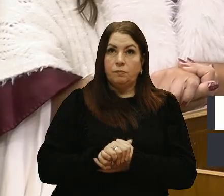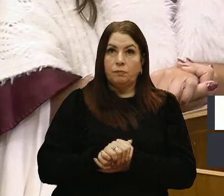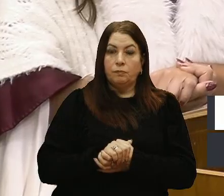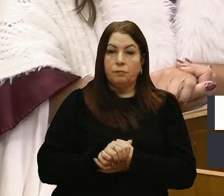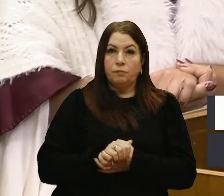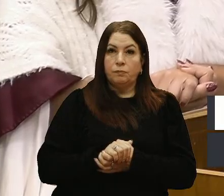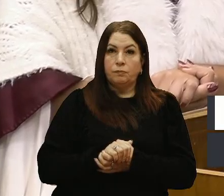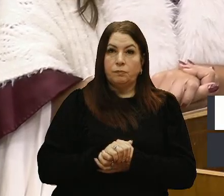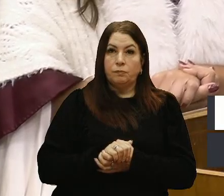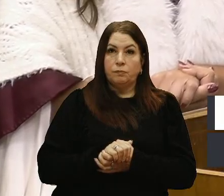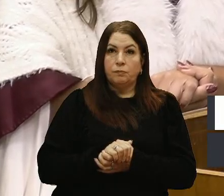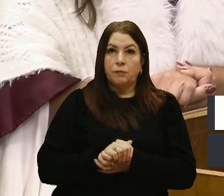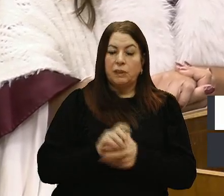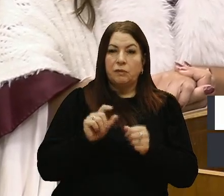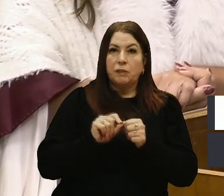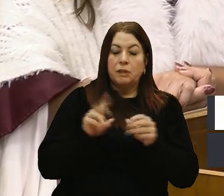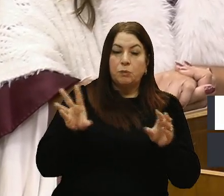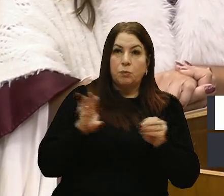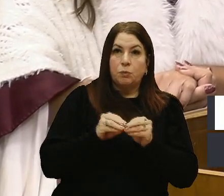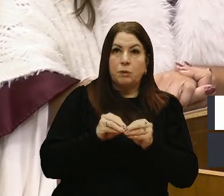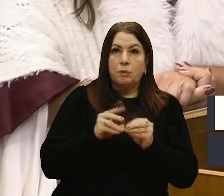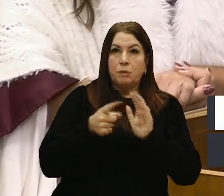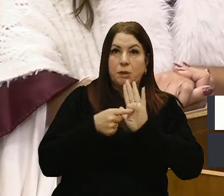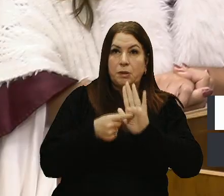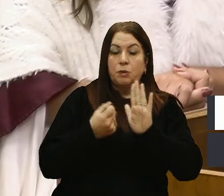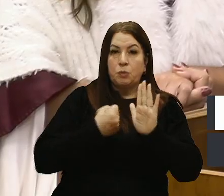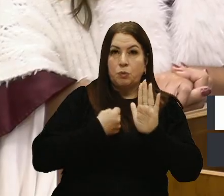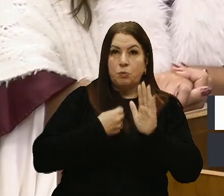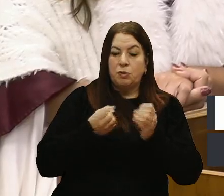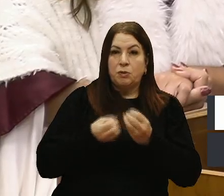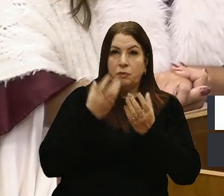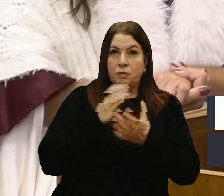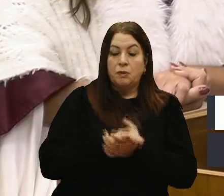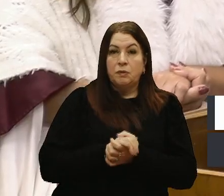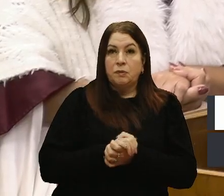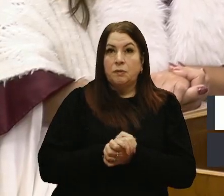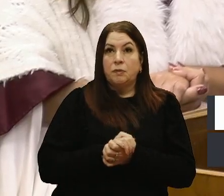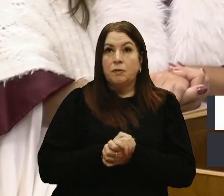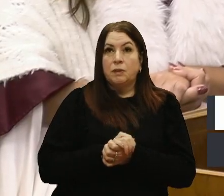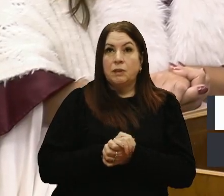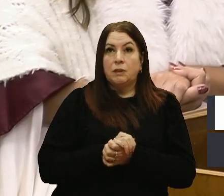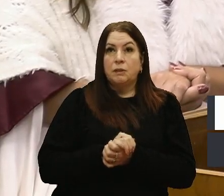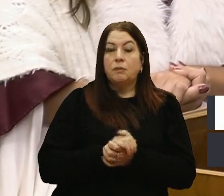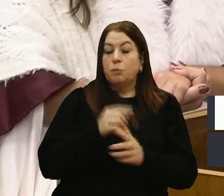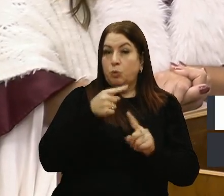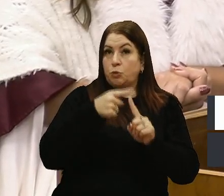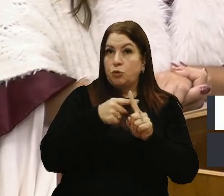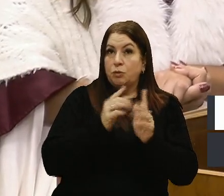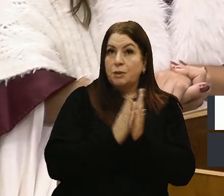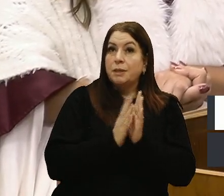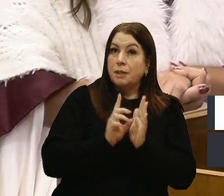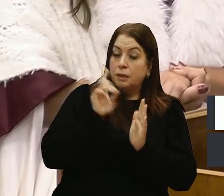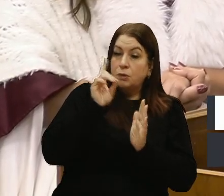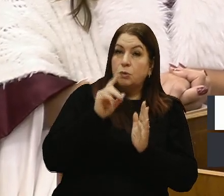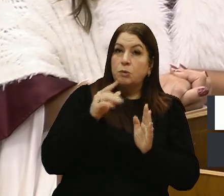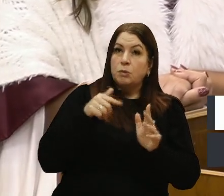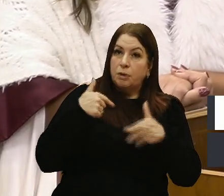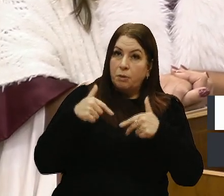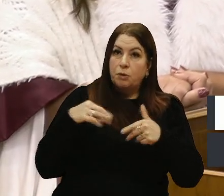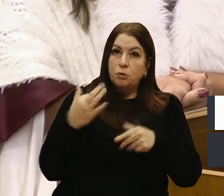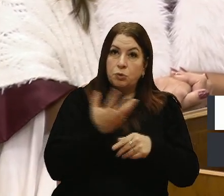E a gente vai fazer de forma sucinta, então, a apresentação dos números da festa, que foram positivos, graças a Deus, graças ao trabalho